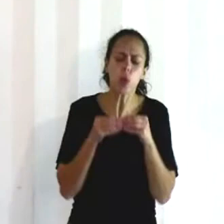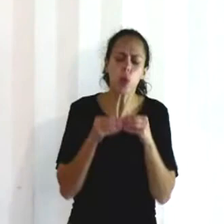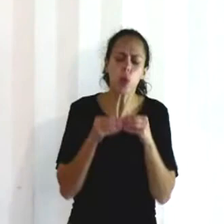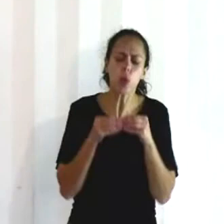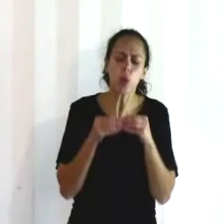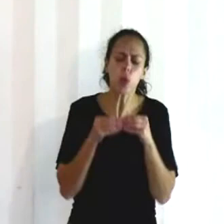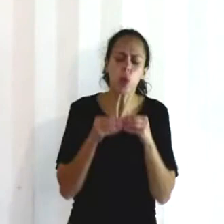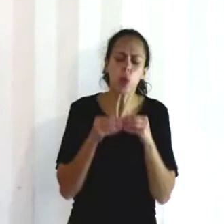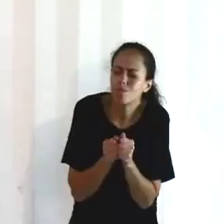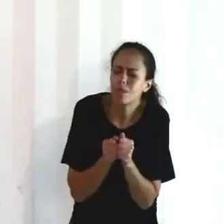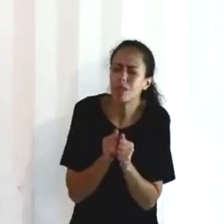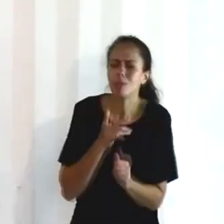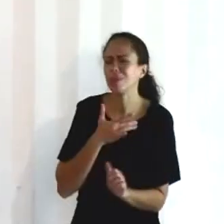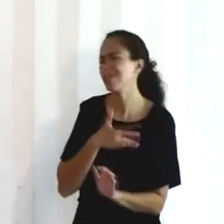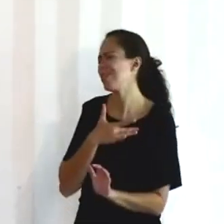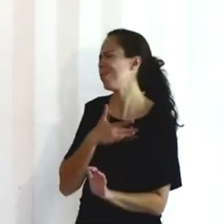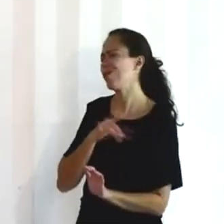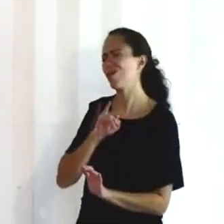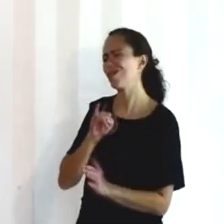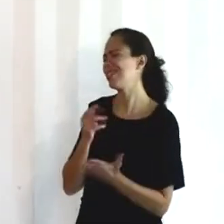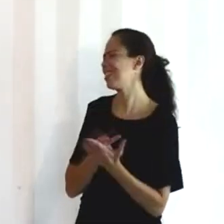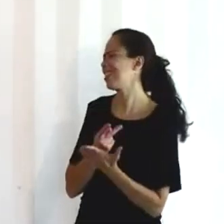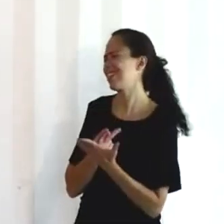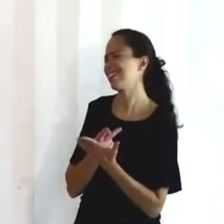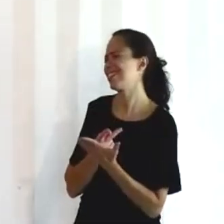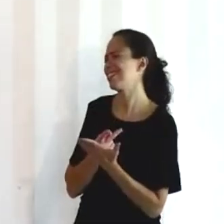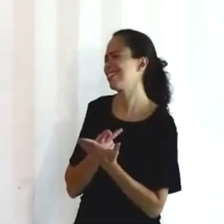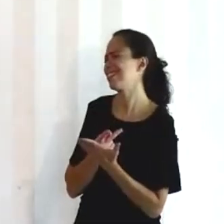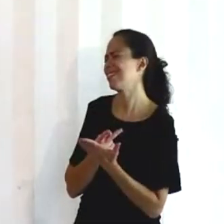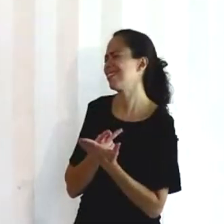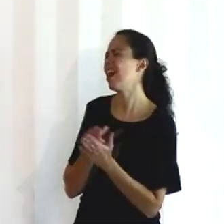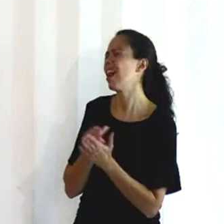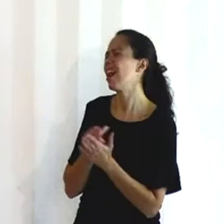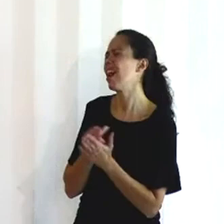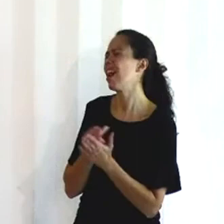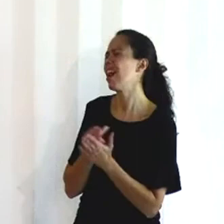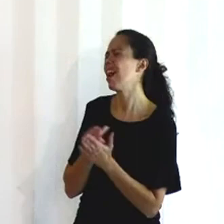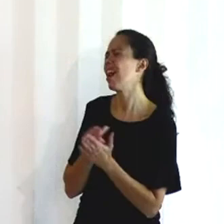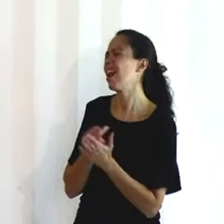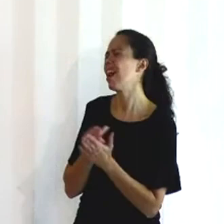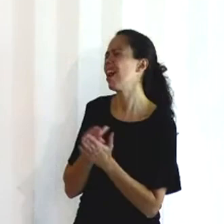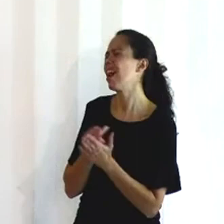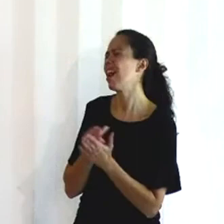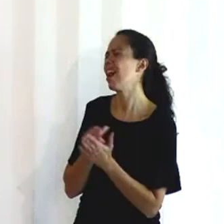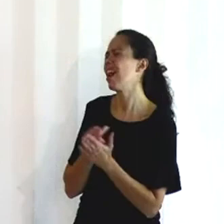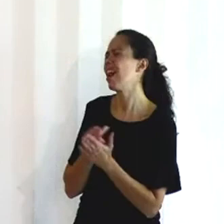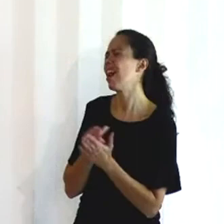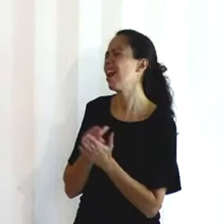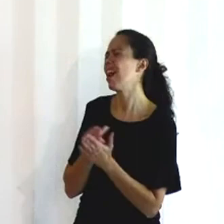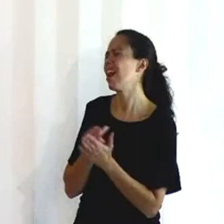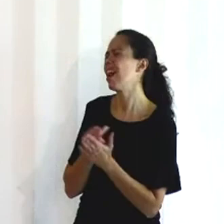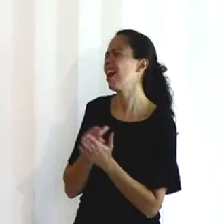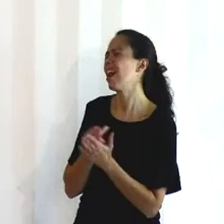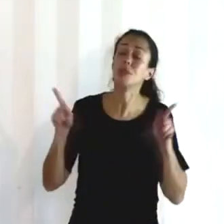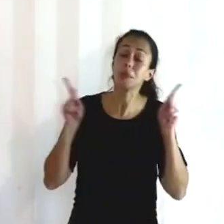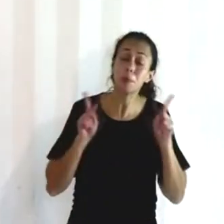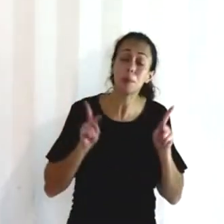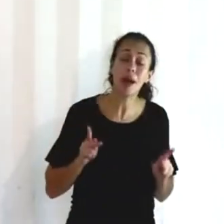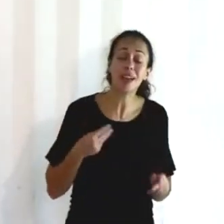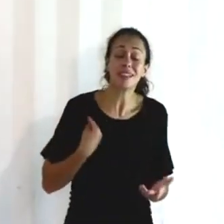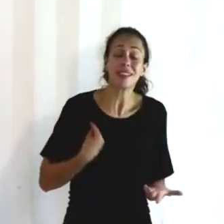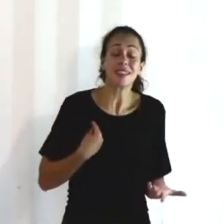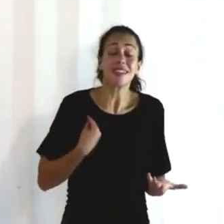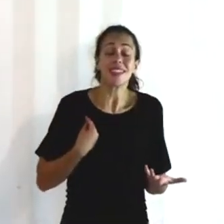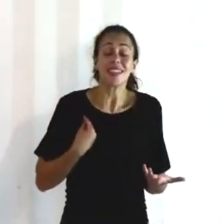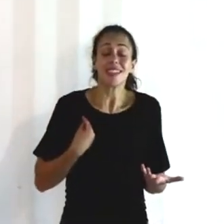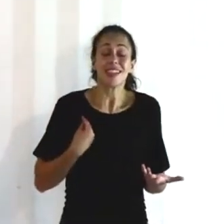de nós. E ajude-nos, Senhor, de tal maneira que possamos viver na paz que o Senhor Jesus Cristo nos trouxe. Porque ninguém de nós é melhor do